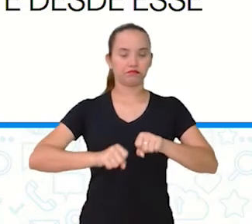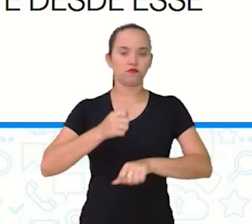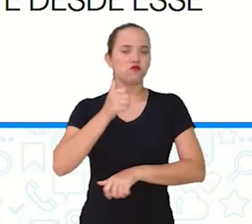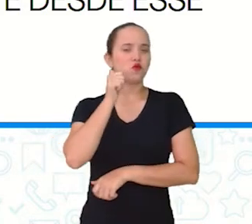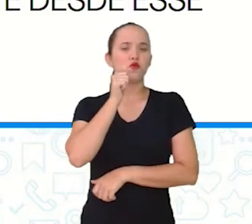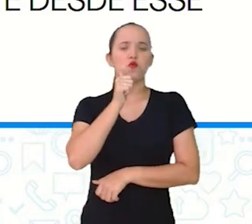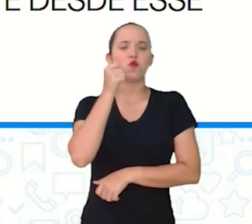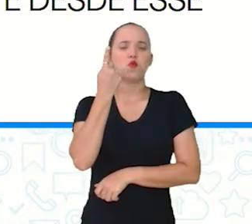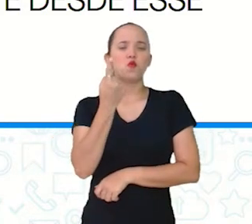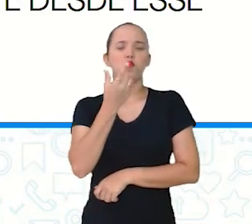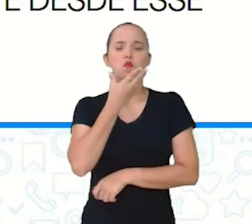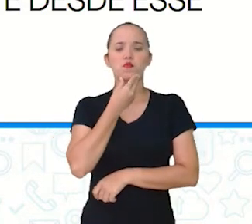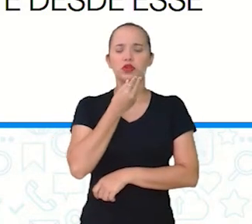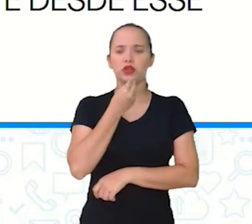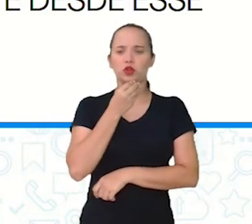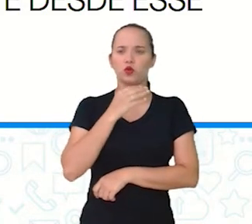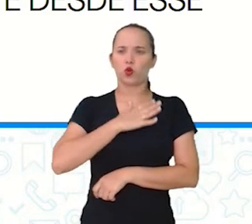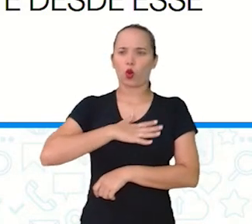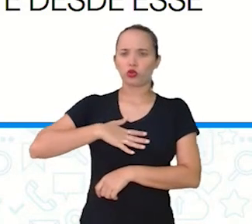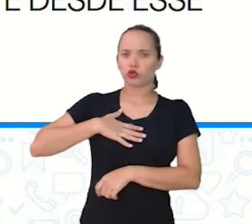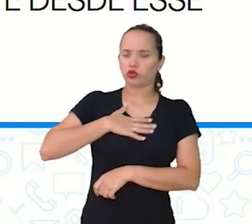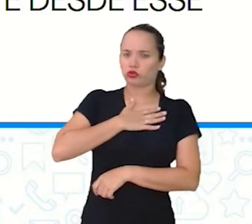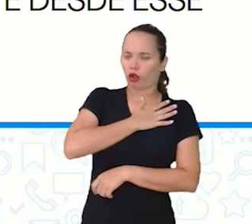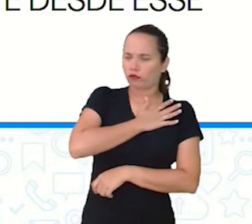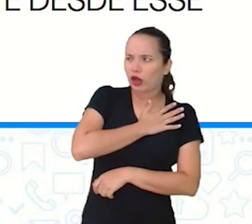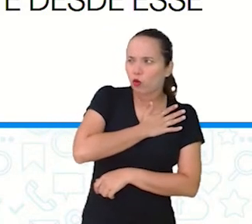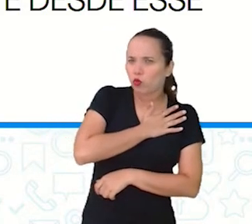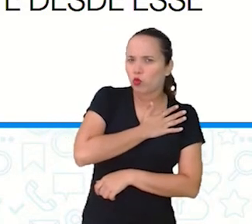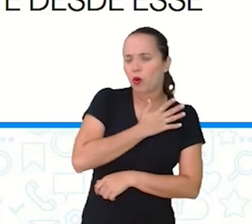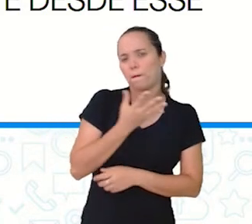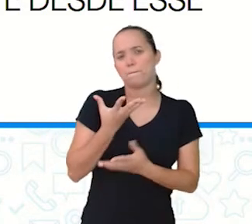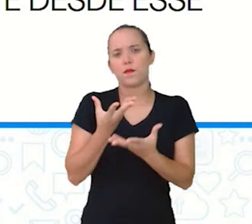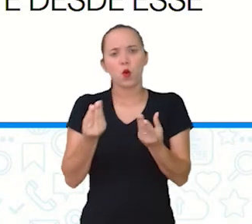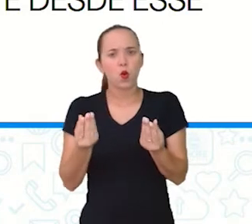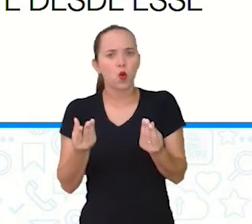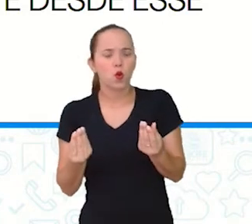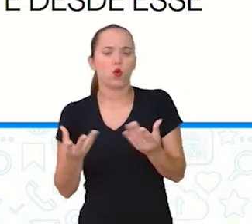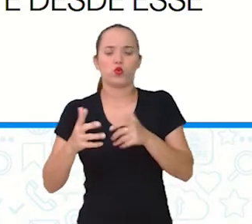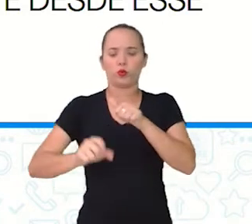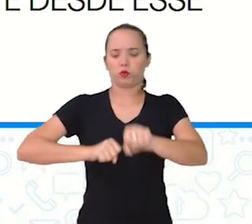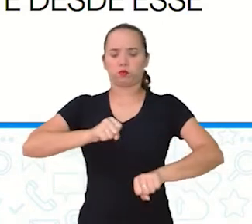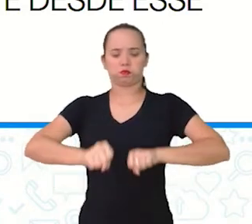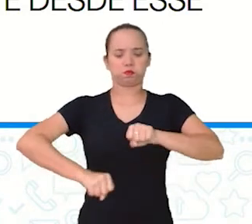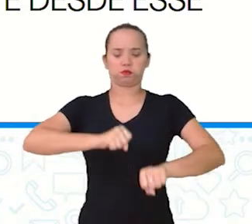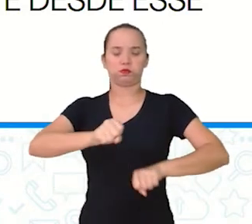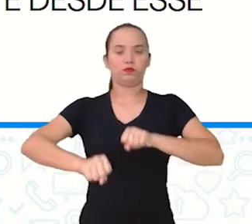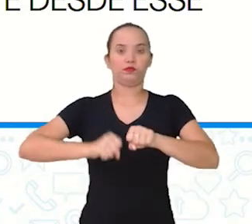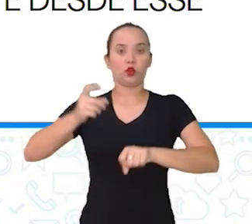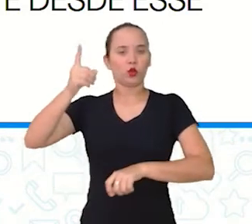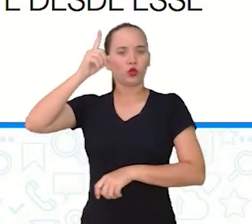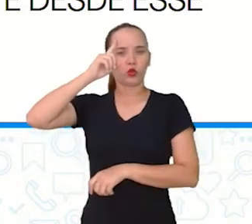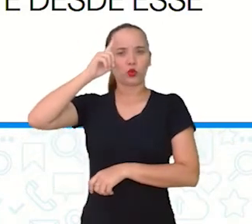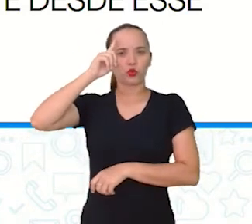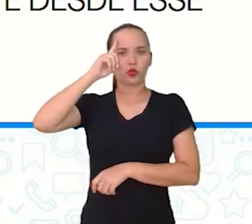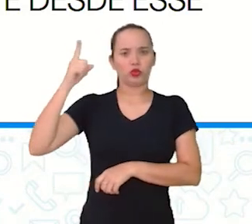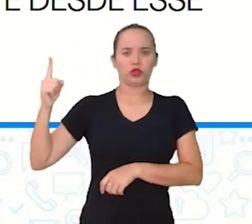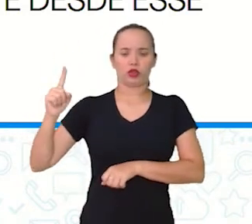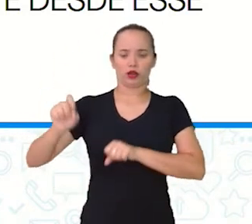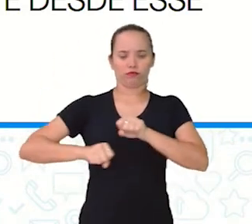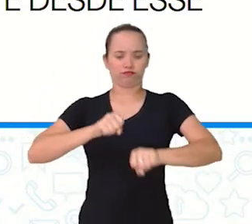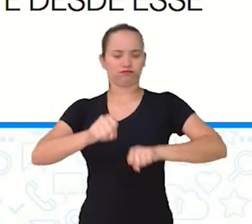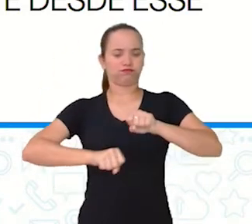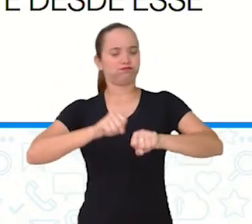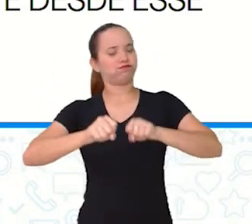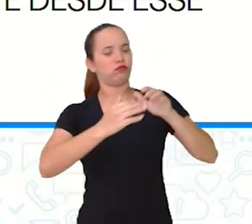menino gostava muito de andar de bicicleta. Todo dia Eles passavam pela frente da casa